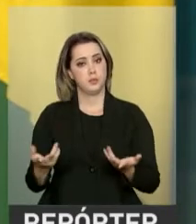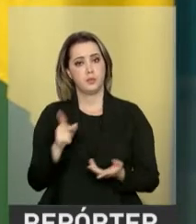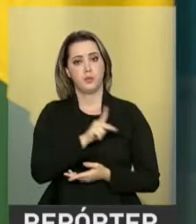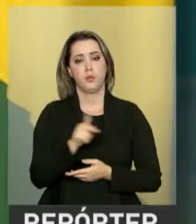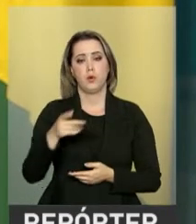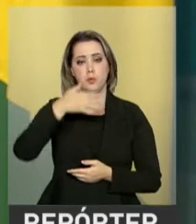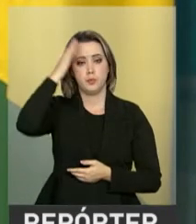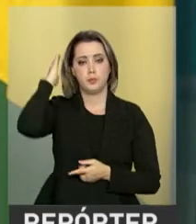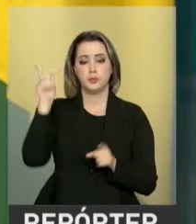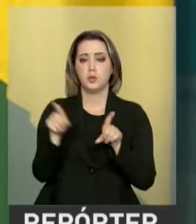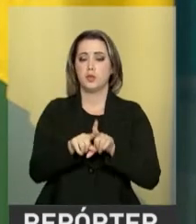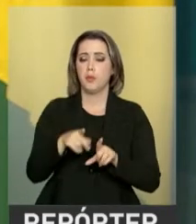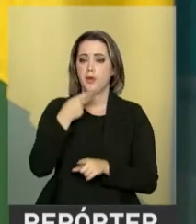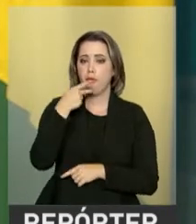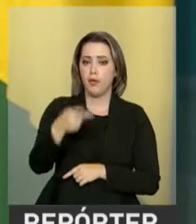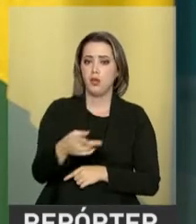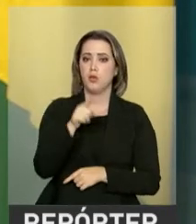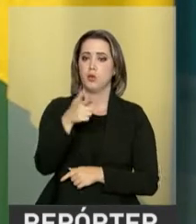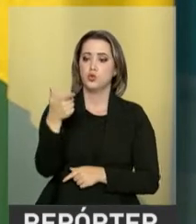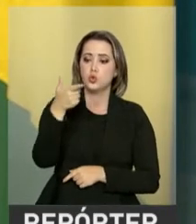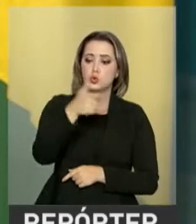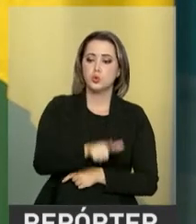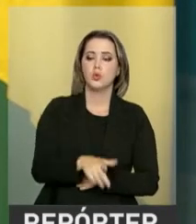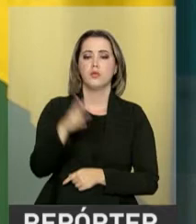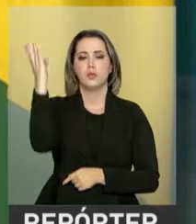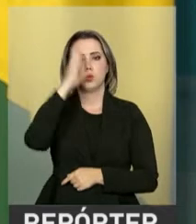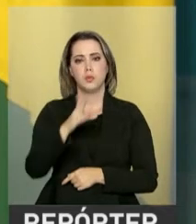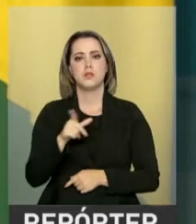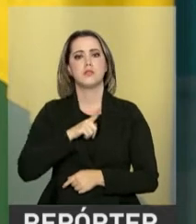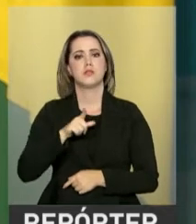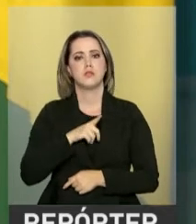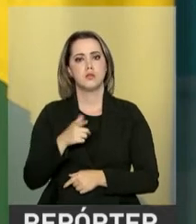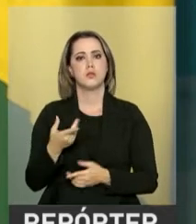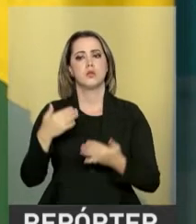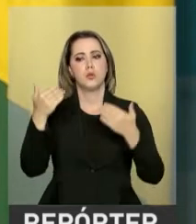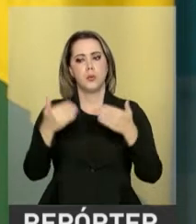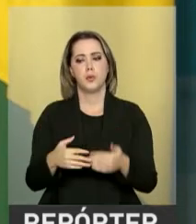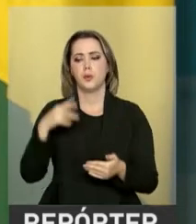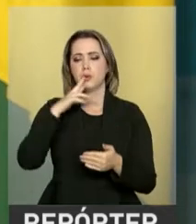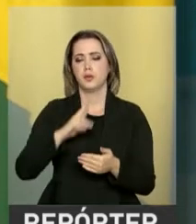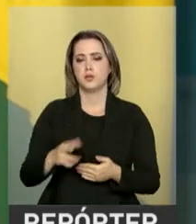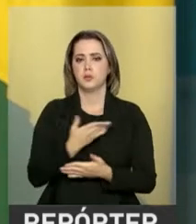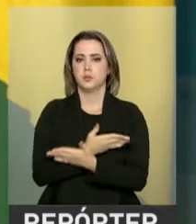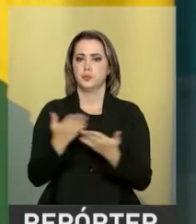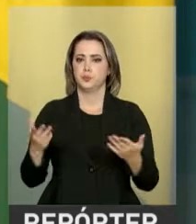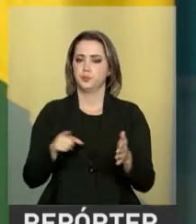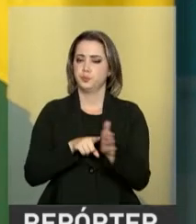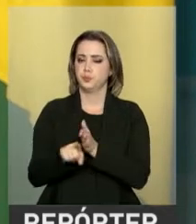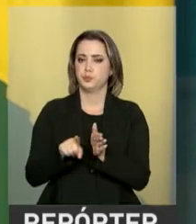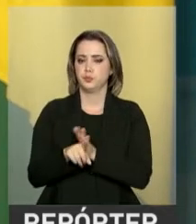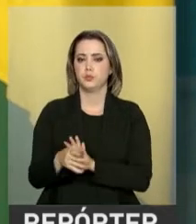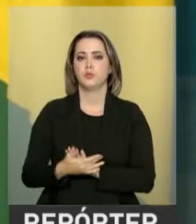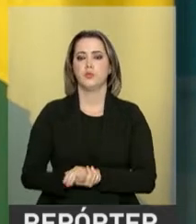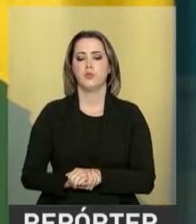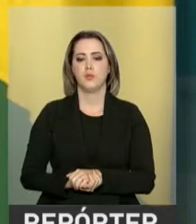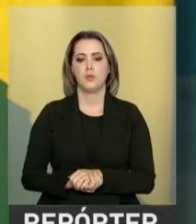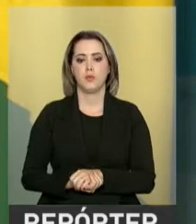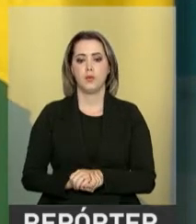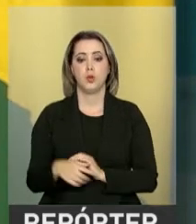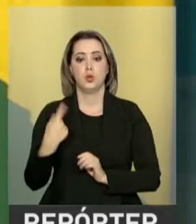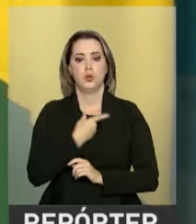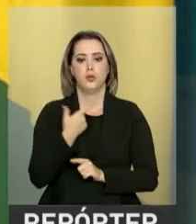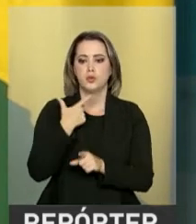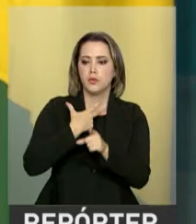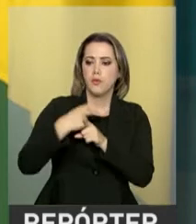Temer aproveitou a cerimônia para reafirmar que o Brasil teve uma pronta resposta às investigações. Logo